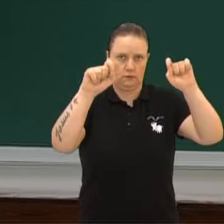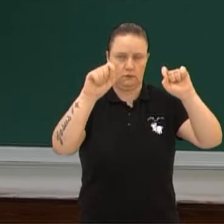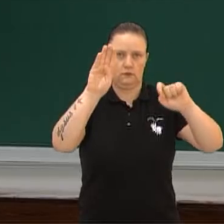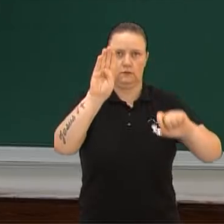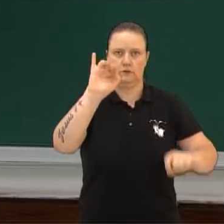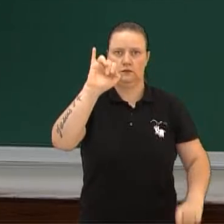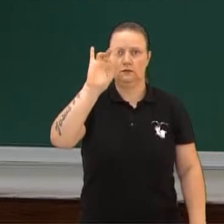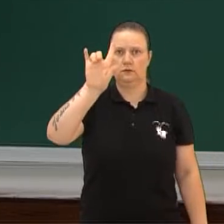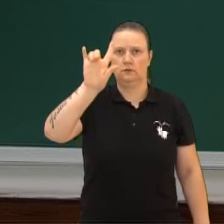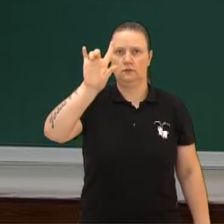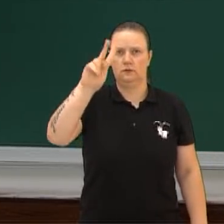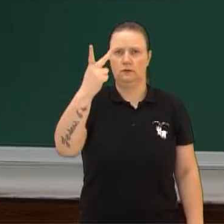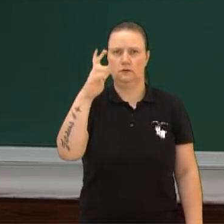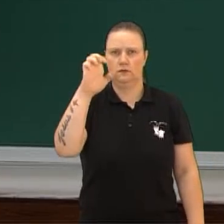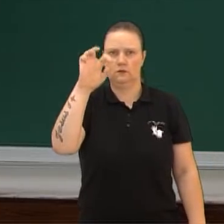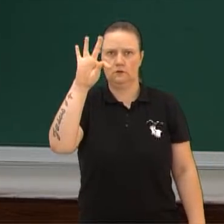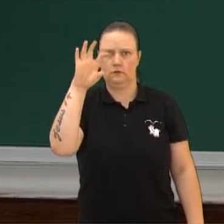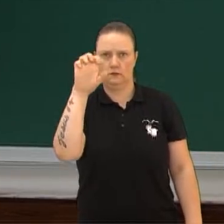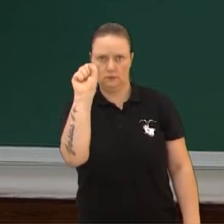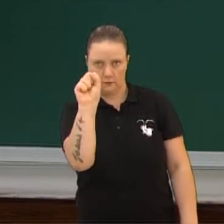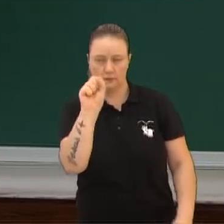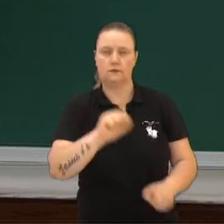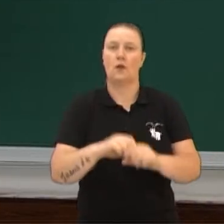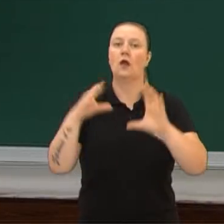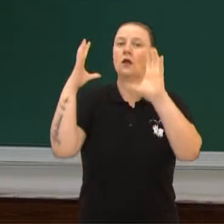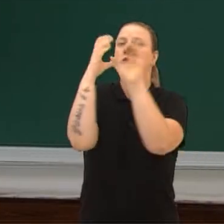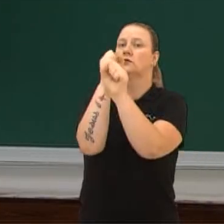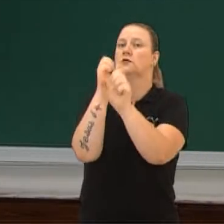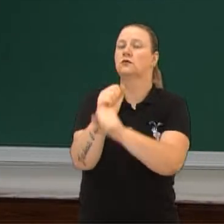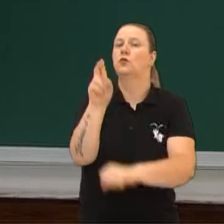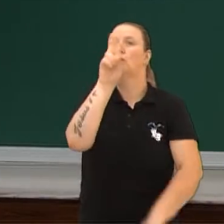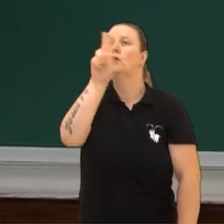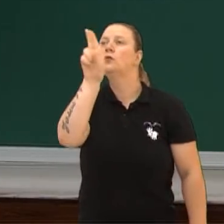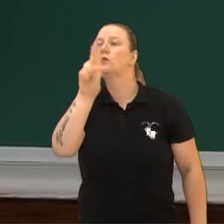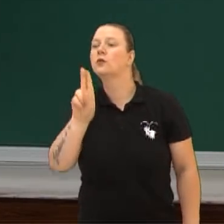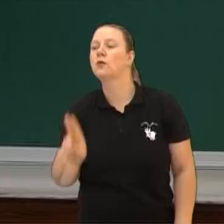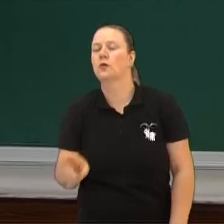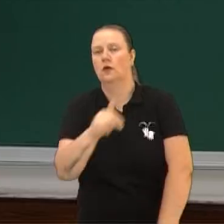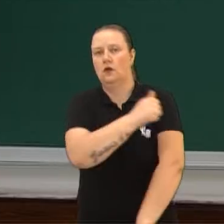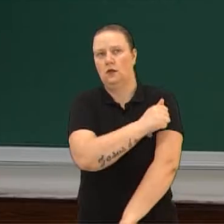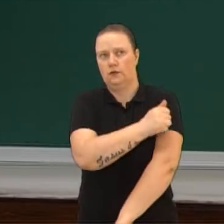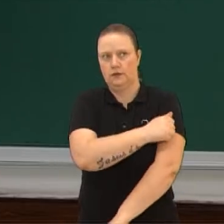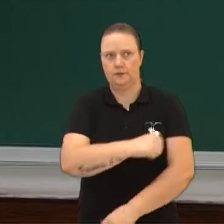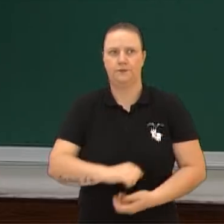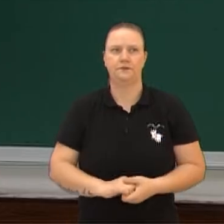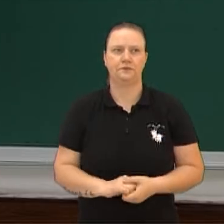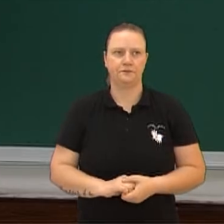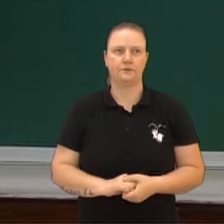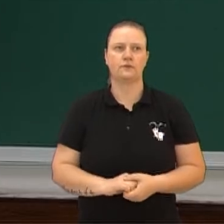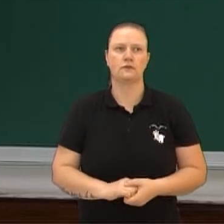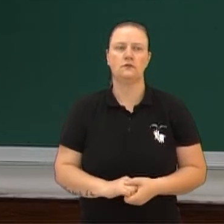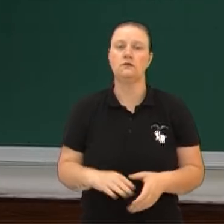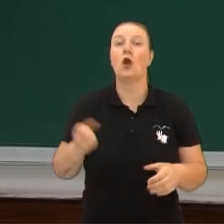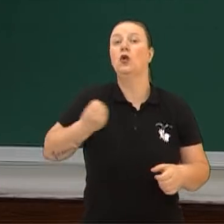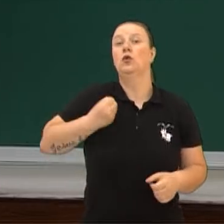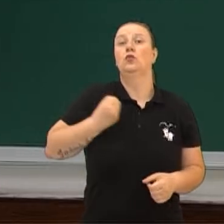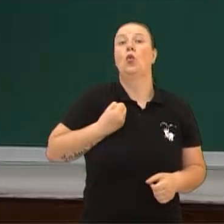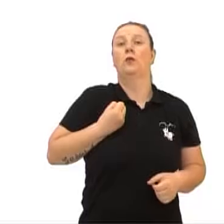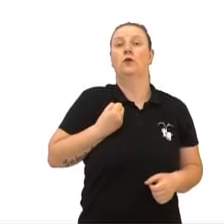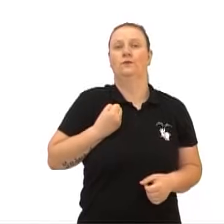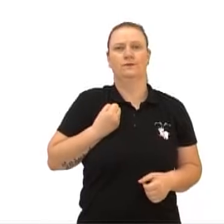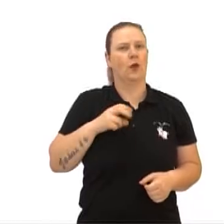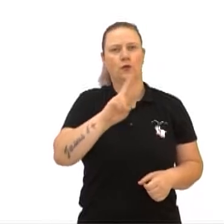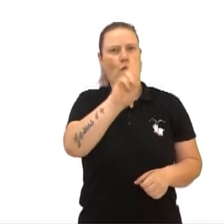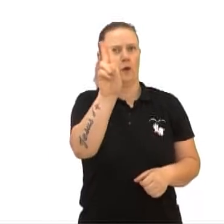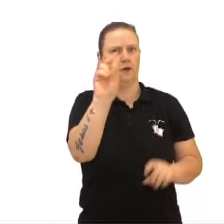os números, será a quantidade de alunos, né, número de alunos, e a quantidade de bilhetes. Então, vamos lá. Então, o número de alunos, olha só,